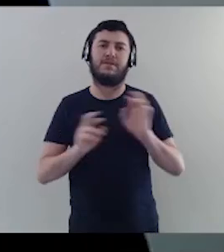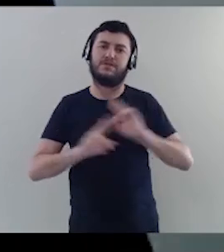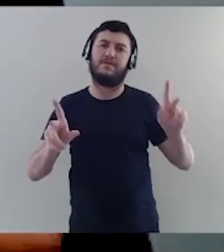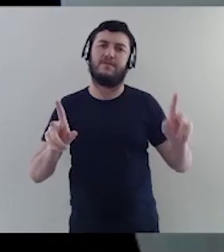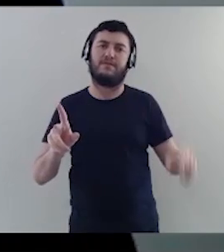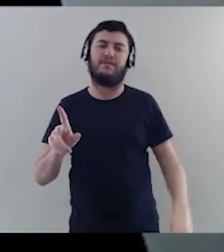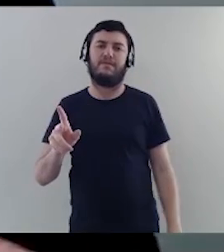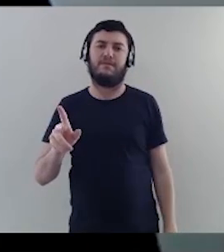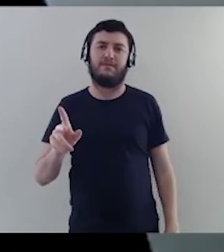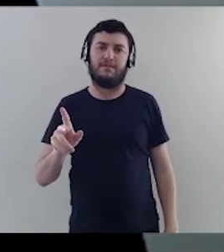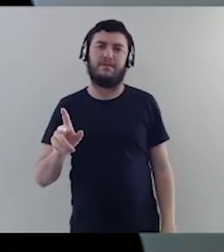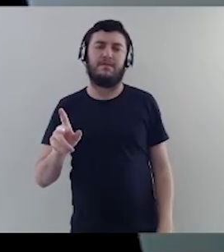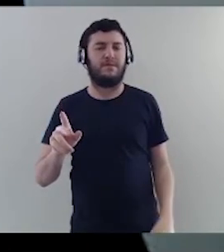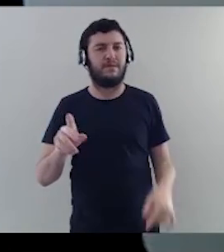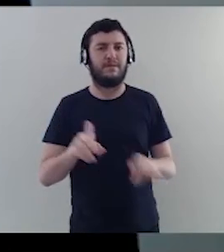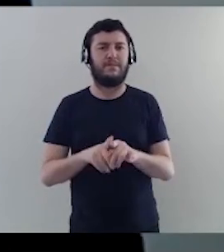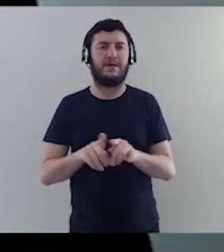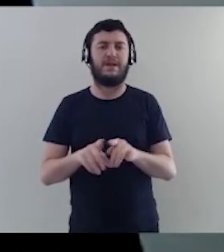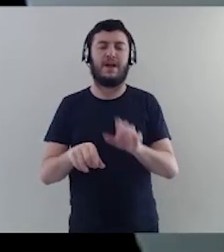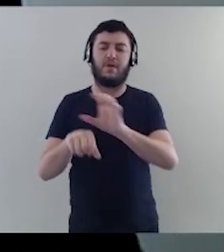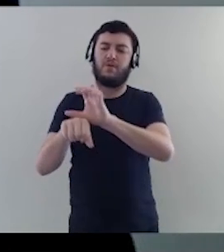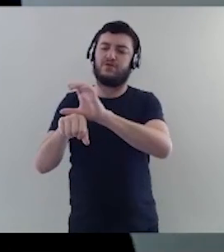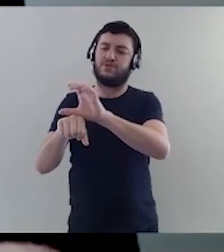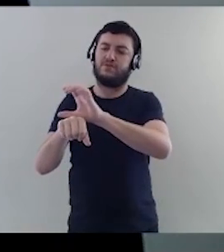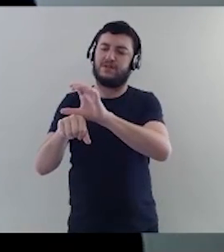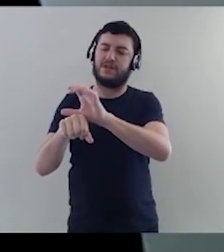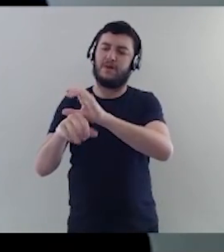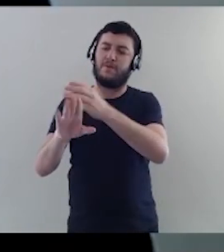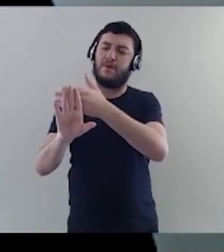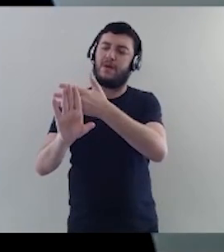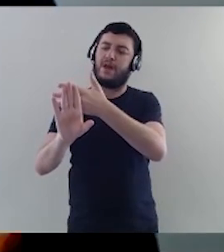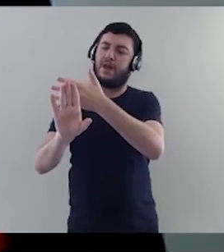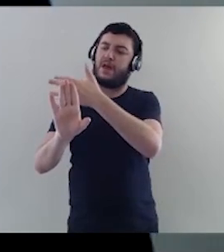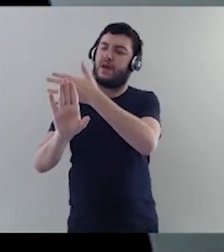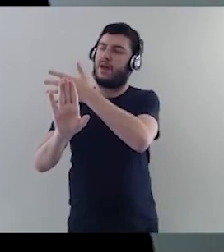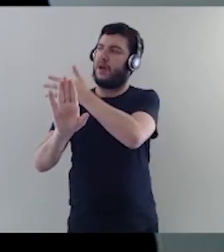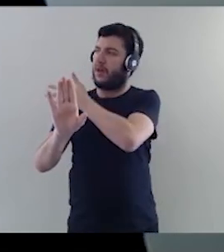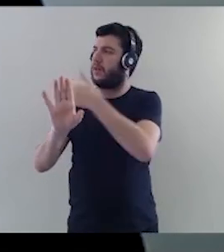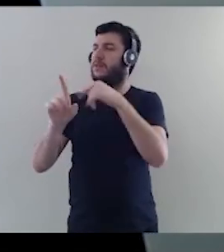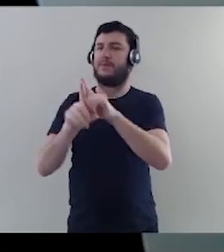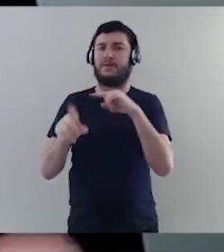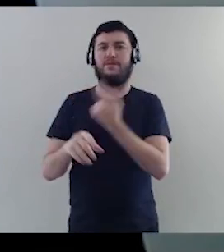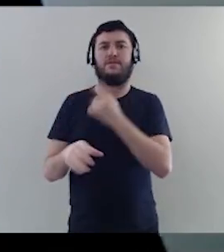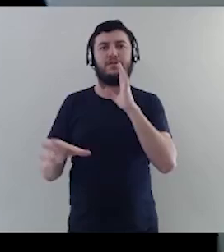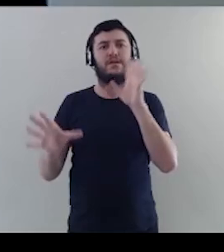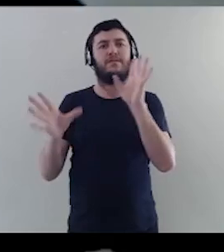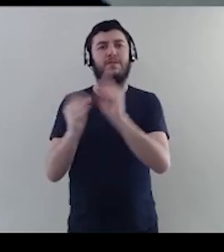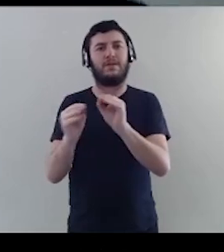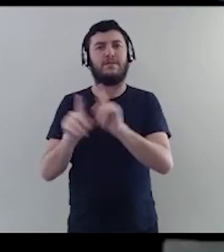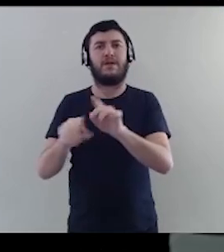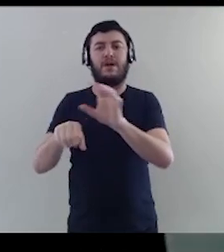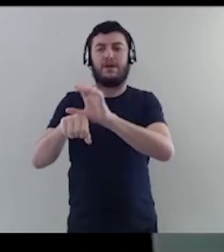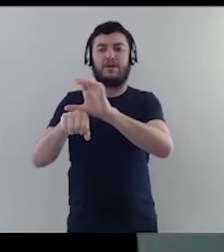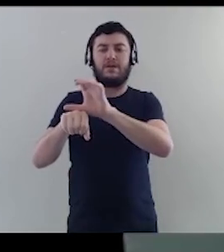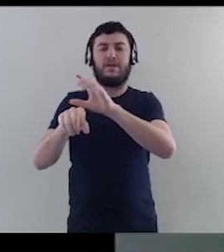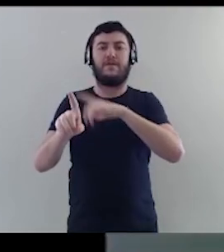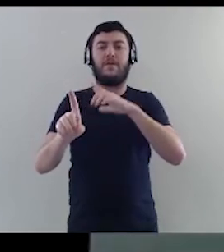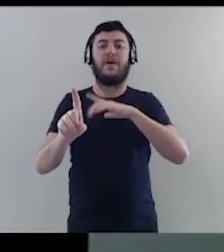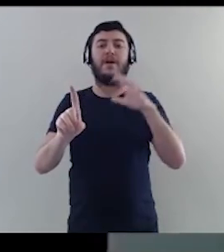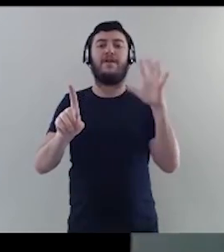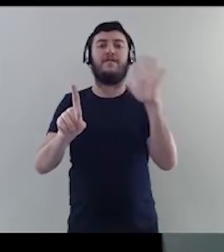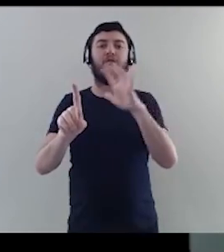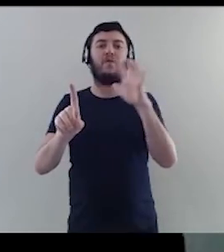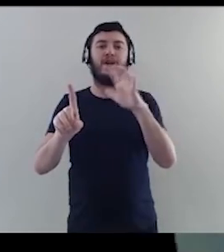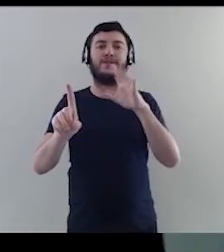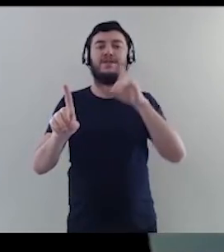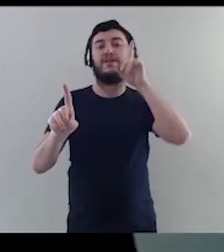ponto, mesmo antes da atual Constituição, mas durante esta, foi influenciada pelo paradigma norte-americano, e